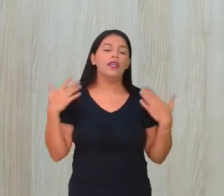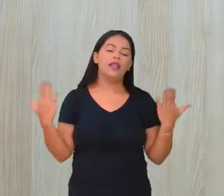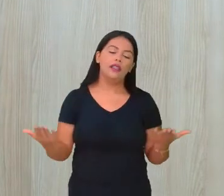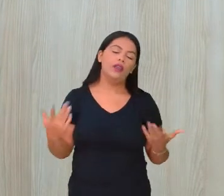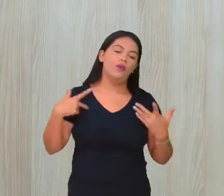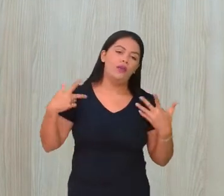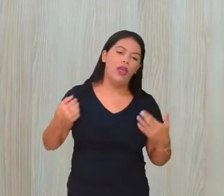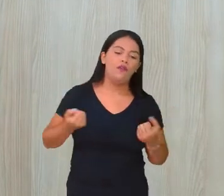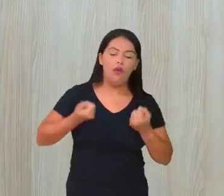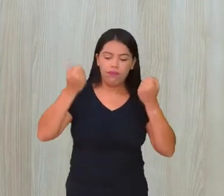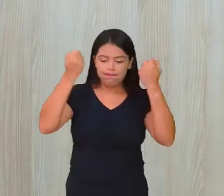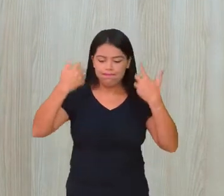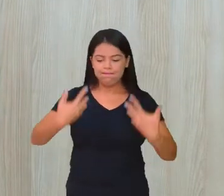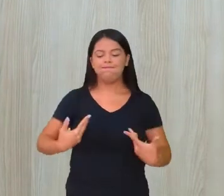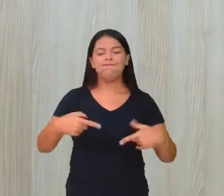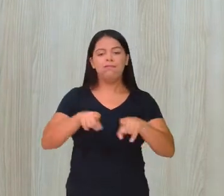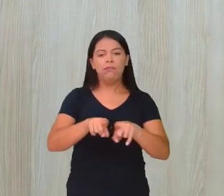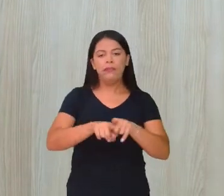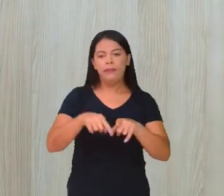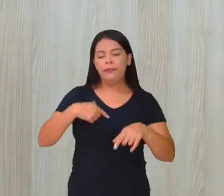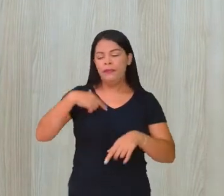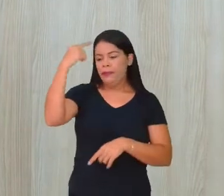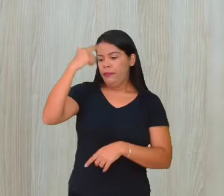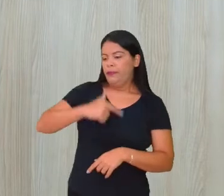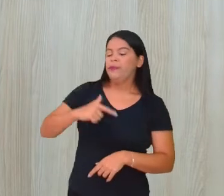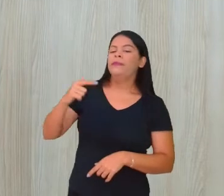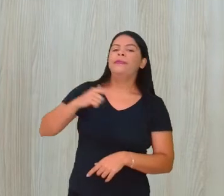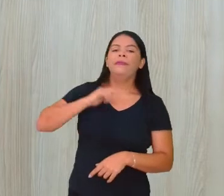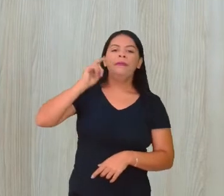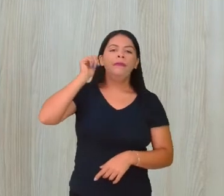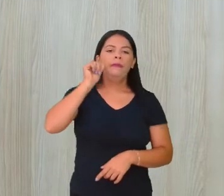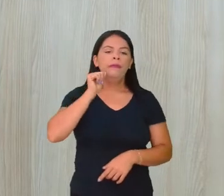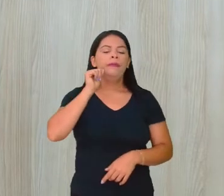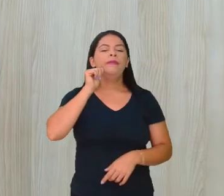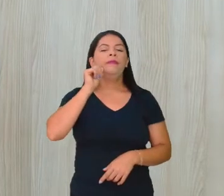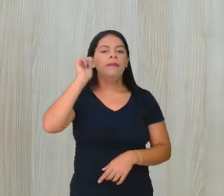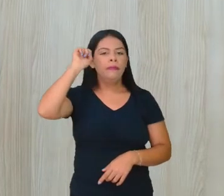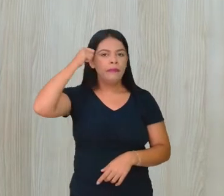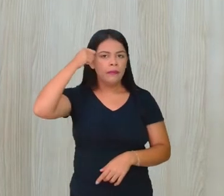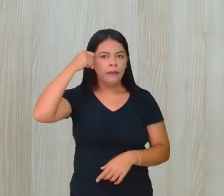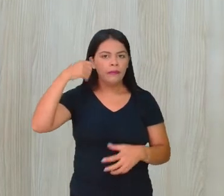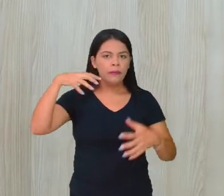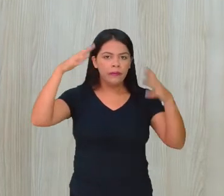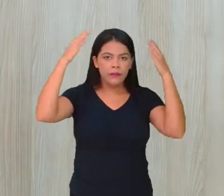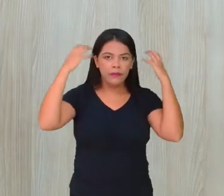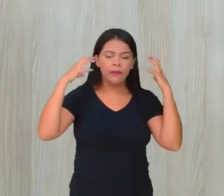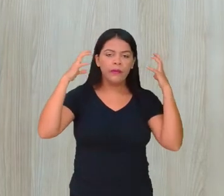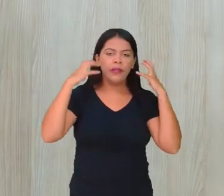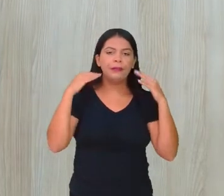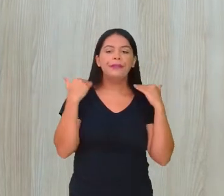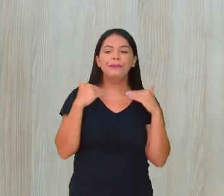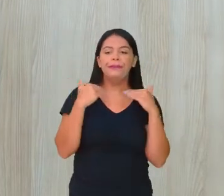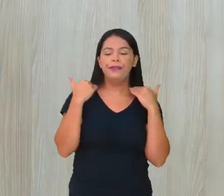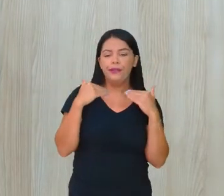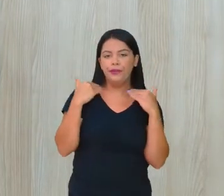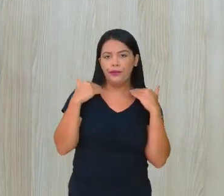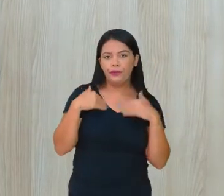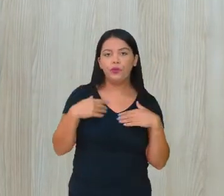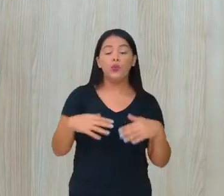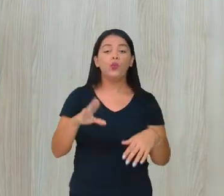vou me autodescrever. Eu sou uma mulher negra, de cabelos pretos, cacheados na altura do queixo, uso um